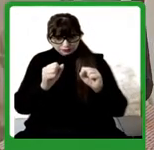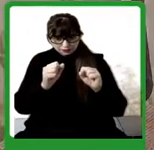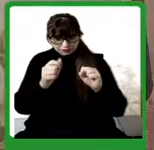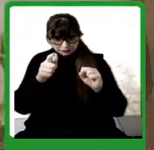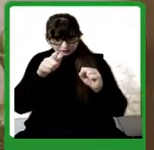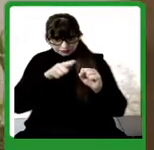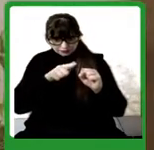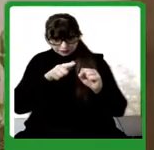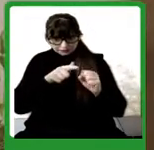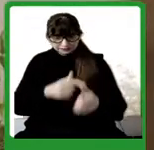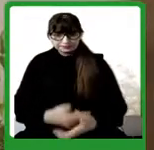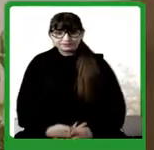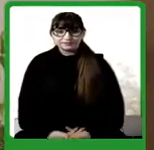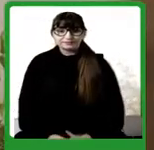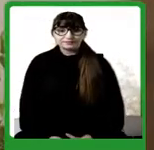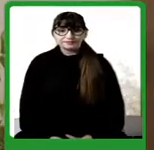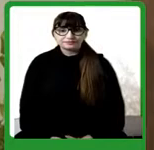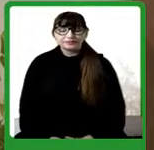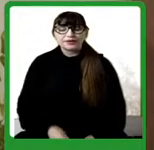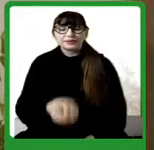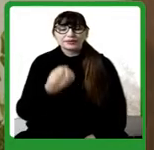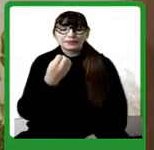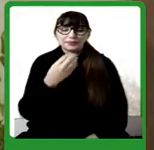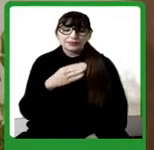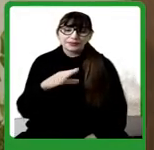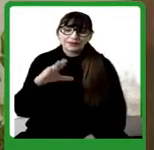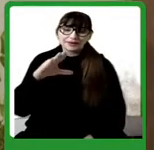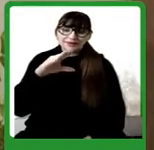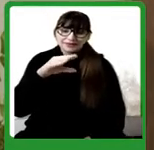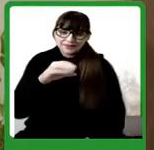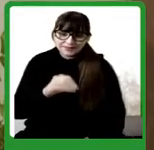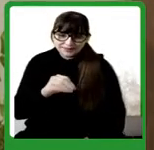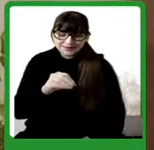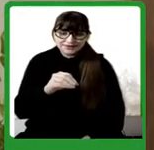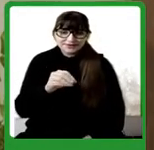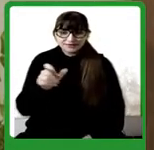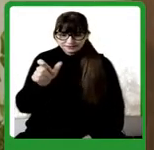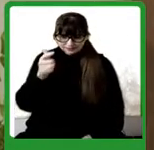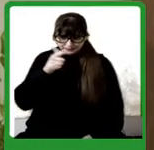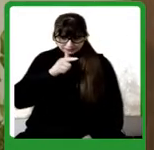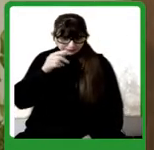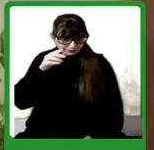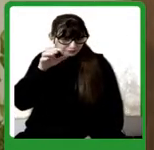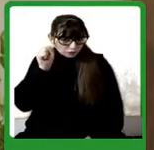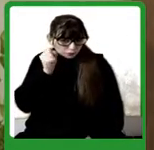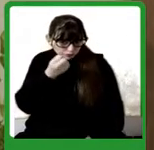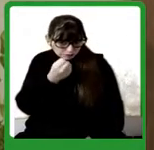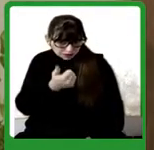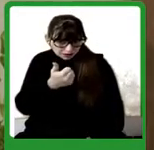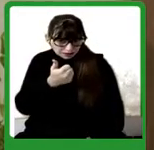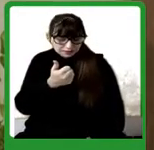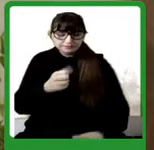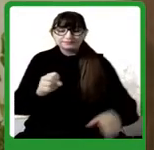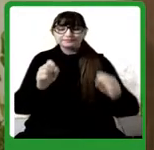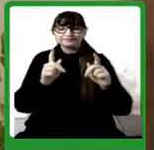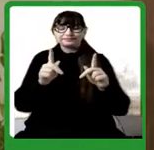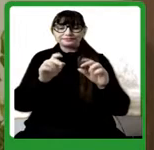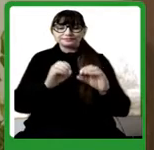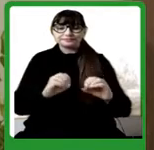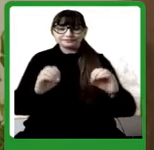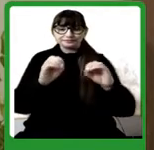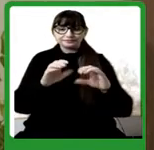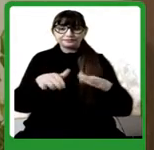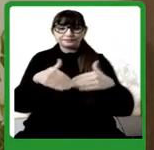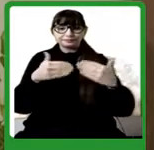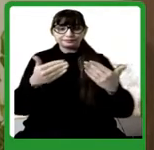retornamos. Boa noite, Fernando. Boa noite, Rodrigo. Nos escutam bem? Perfeito, perfeito. Ótimo. Bom, pessoal,